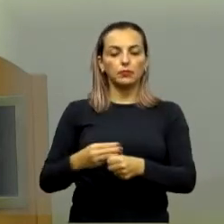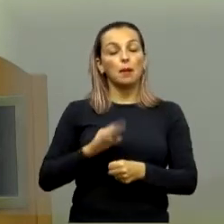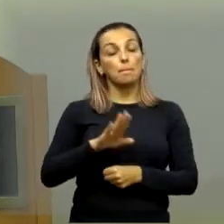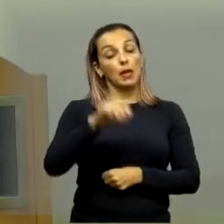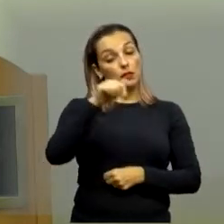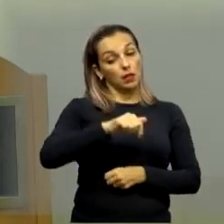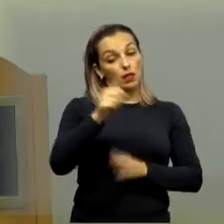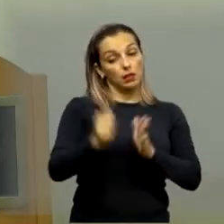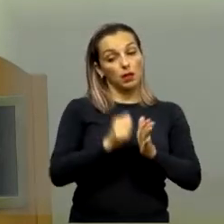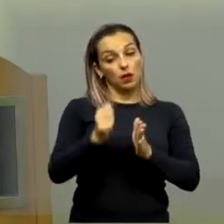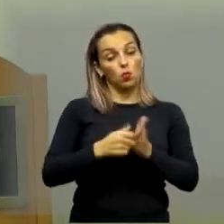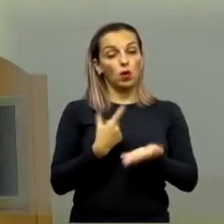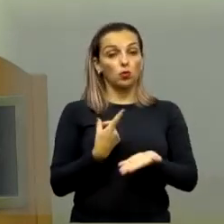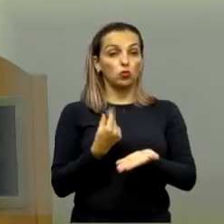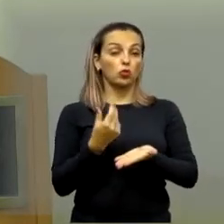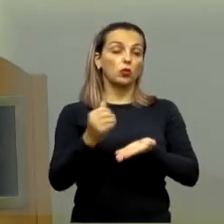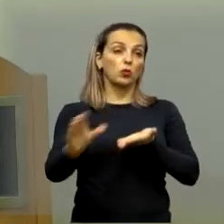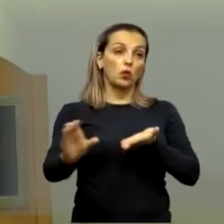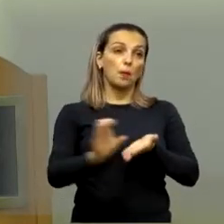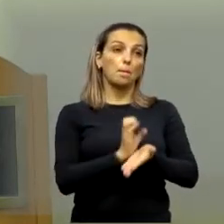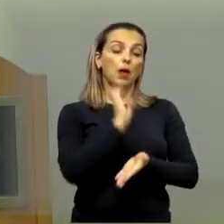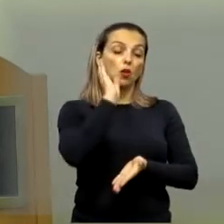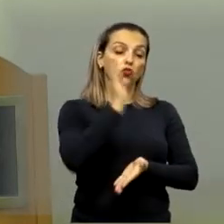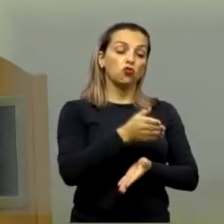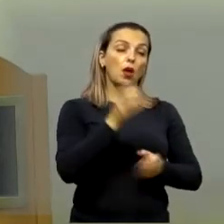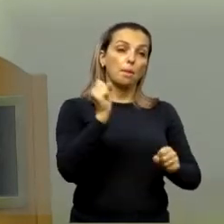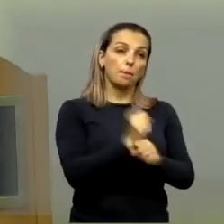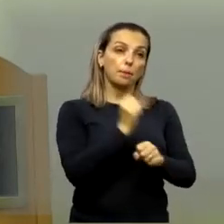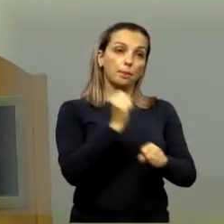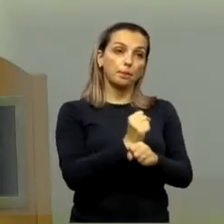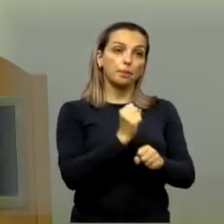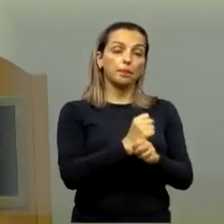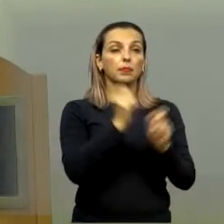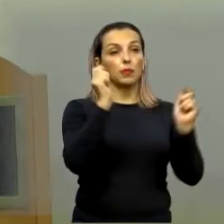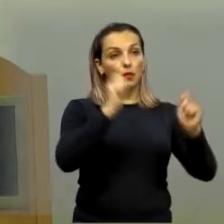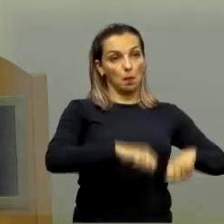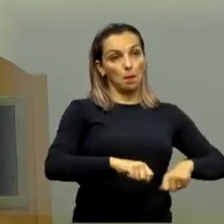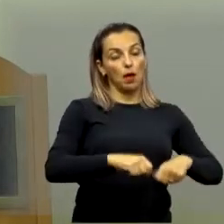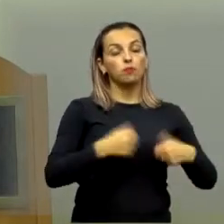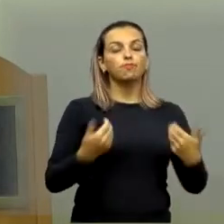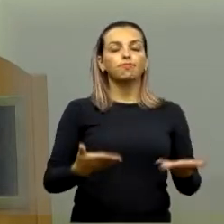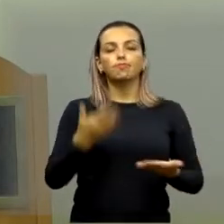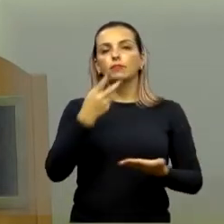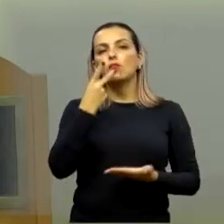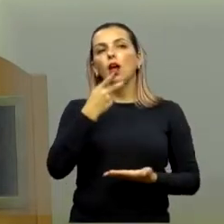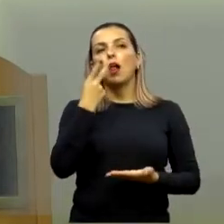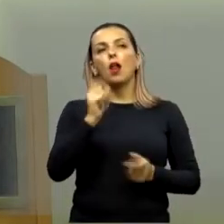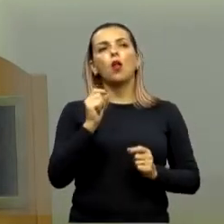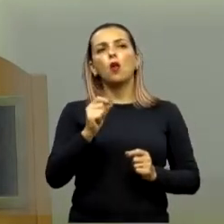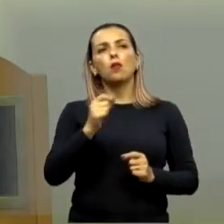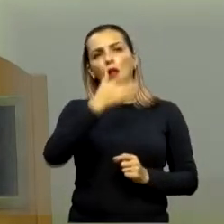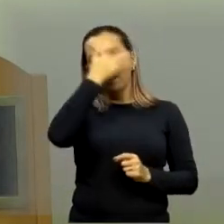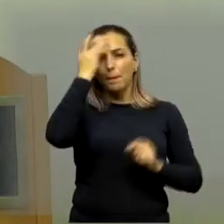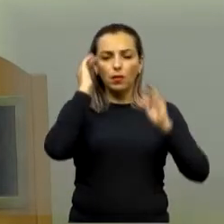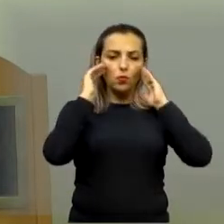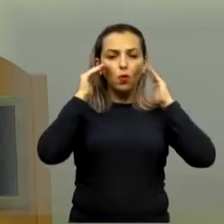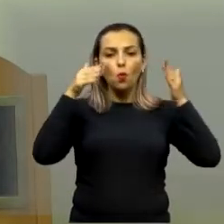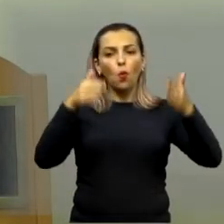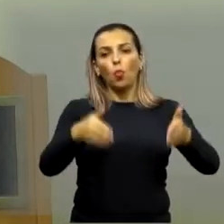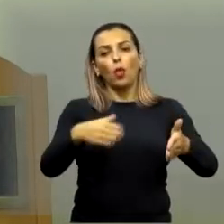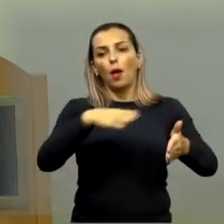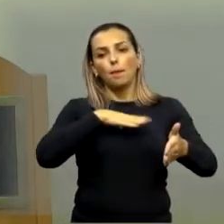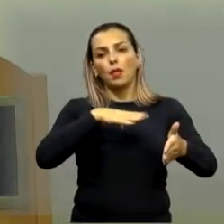da nossa né gente o dinheiro já veio tá aqui vai ser construído o posto então o que falar gente a pessoa que tá sempre olhando para minha cidade